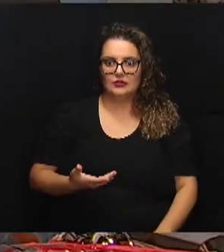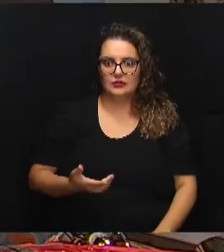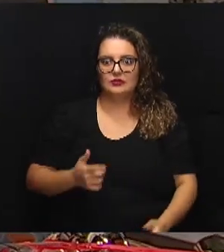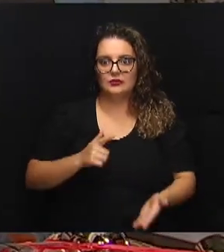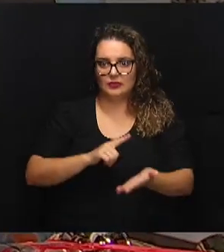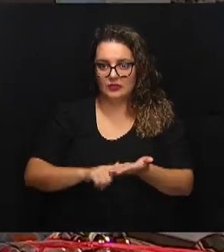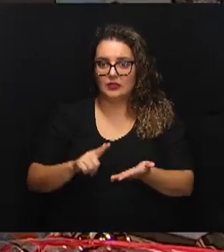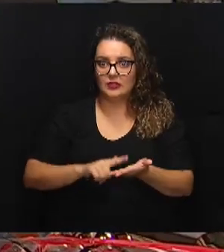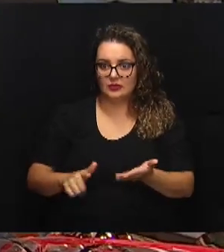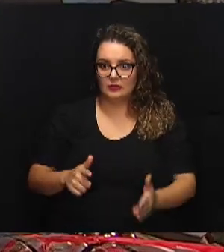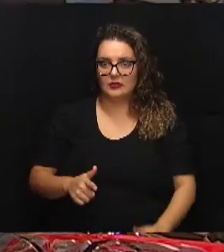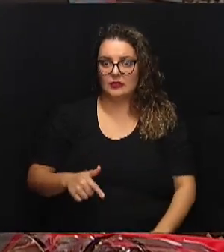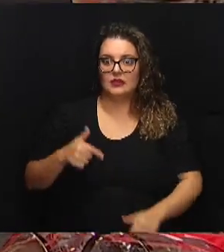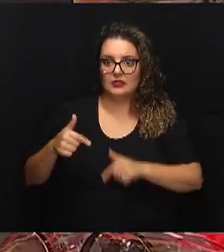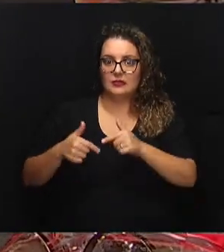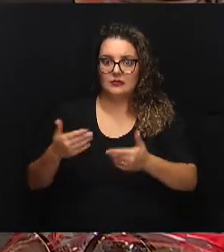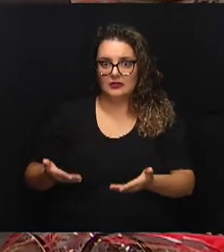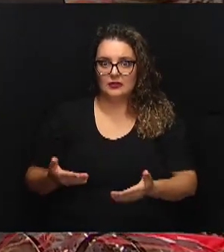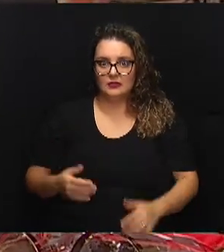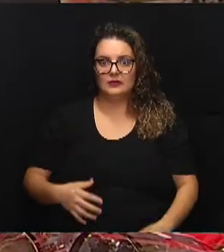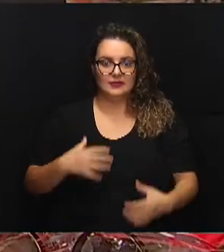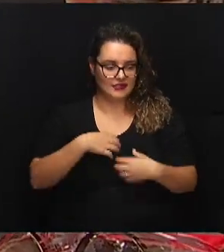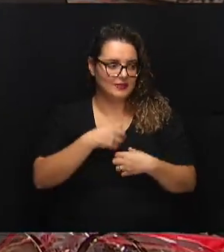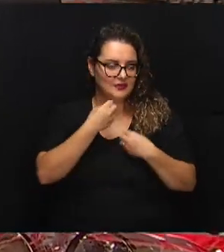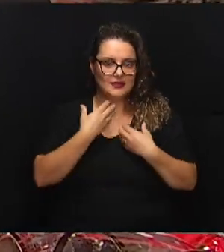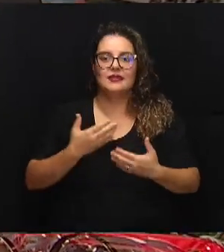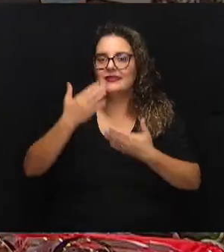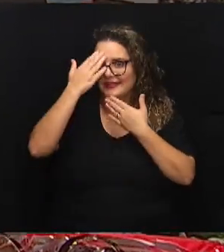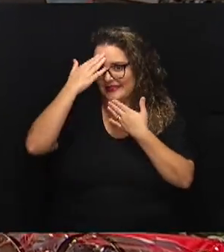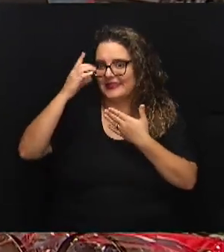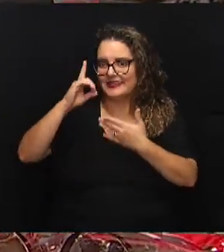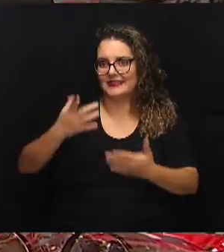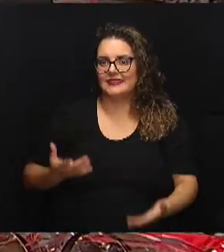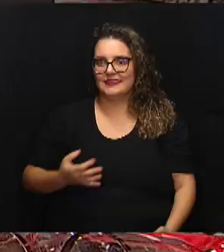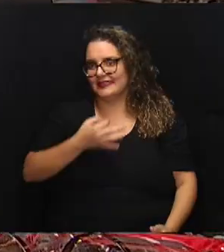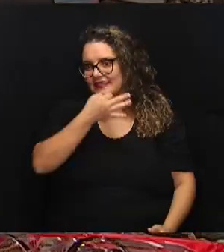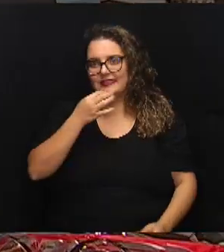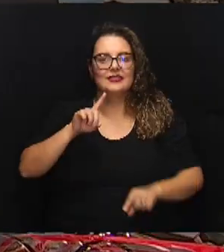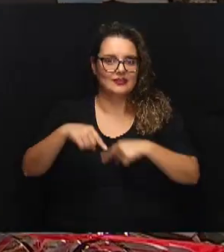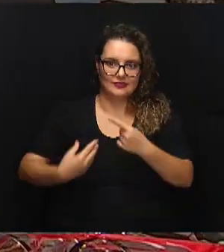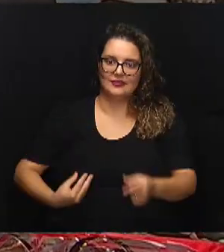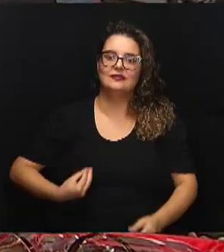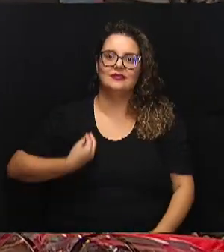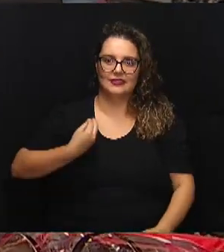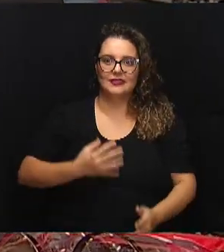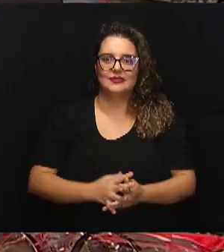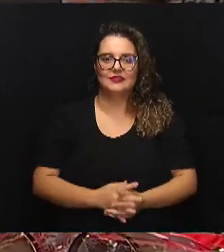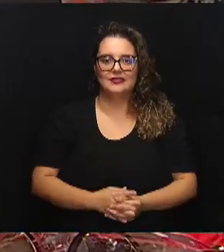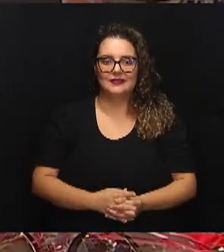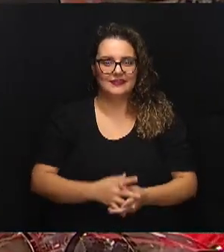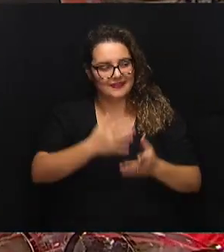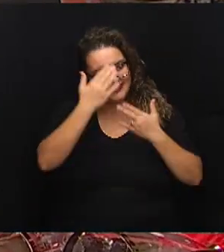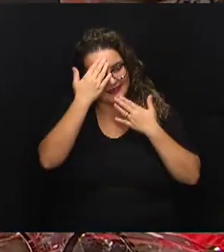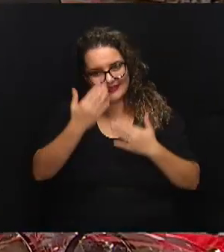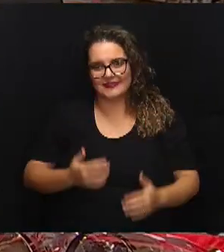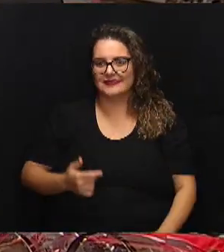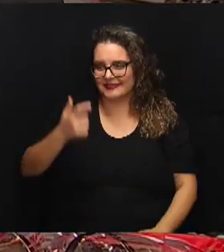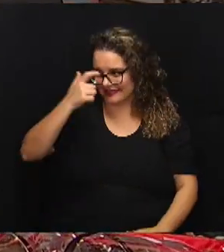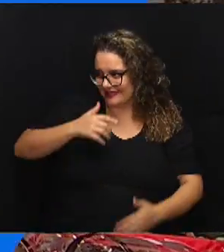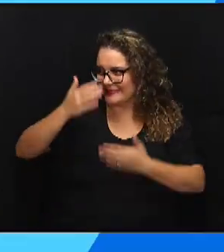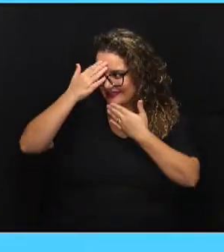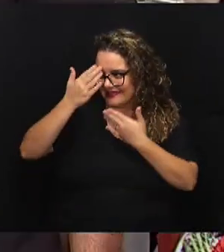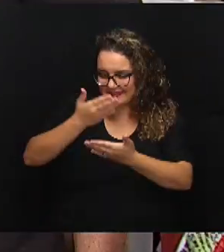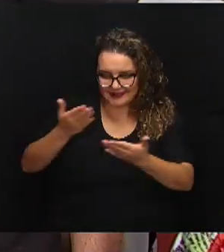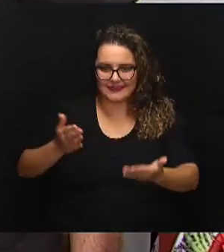né? E trabalhando para a obra. Tá se sentindo bem? Graças a Deus. Excelente, outra vida, né? Muito obrigada. Obrigado a vocês,